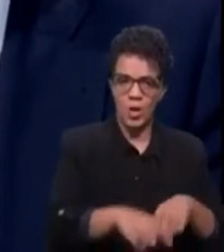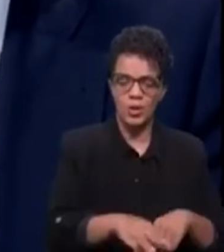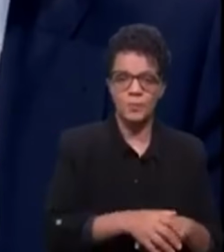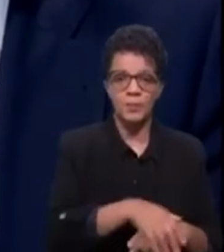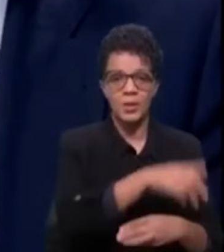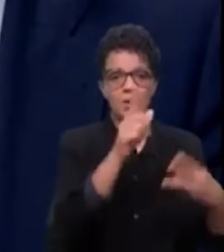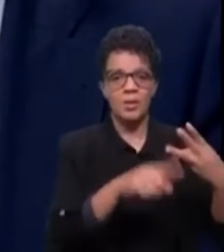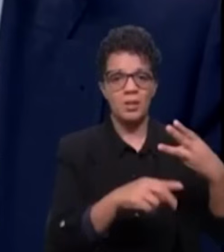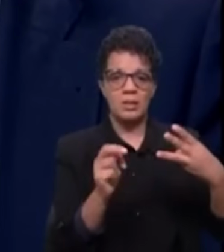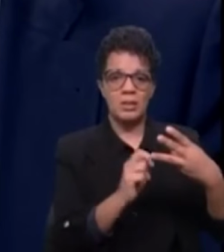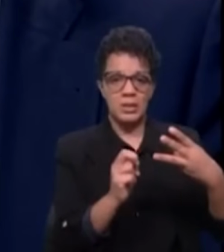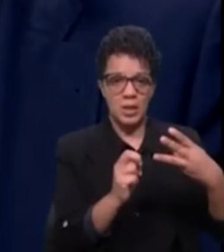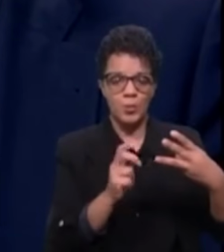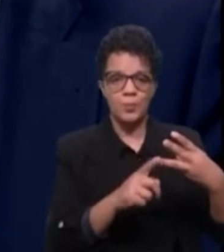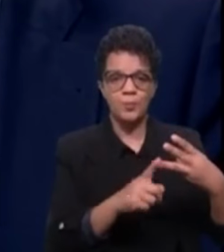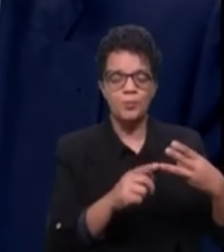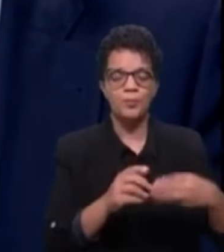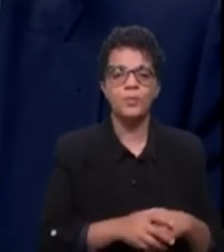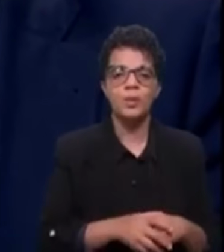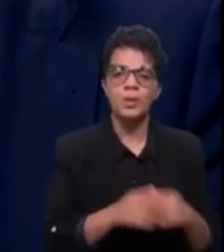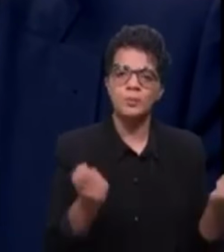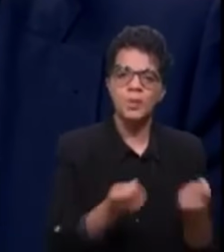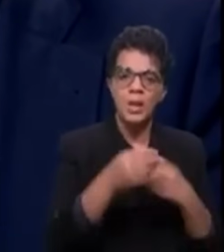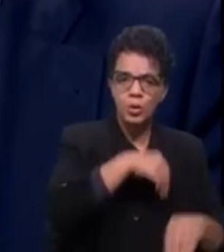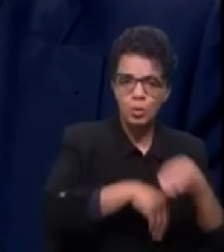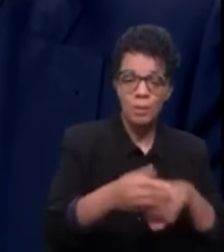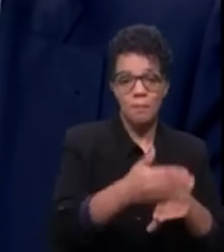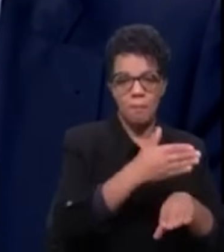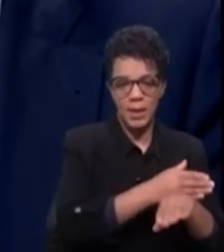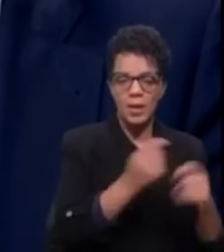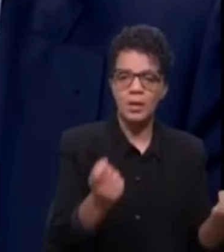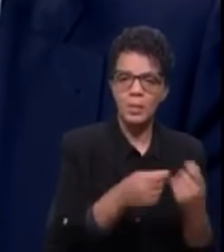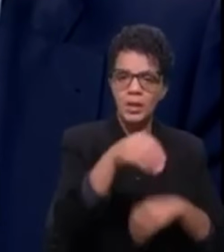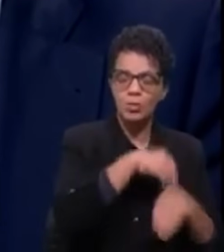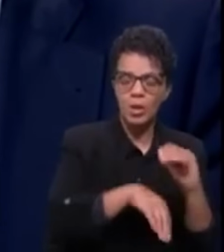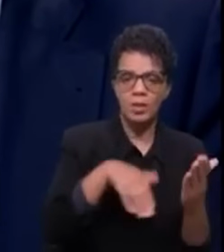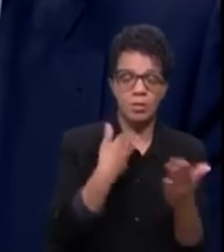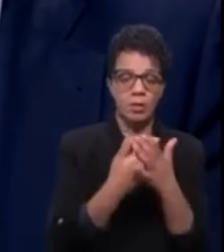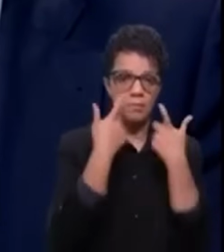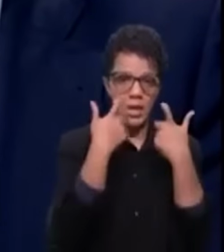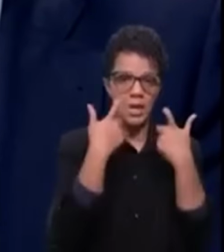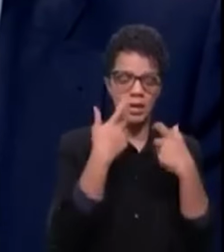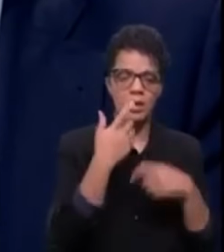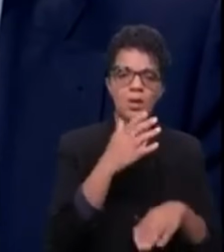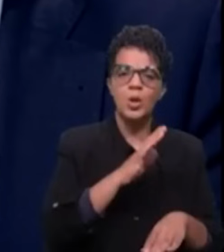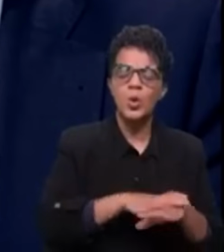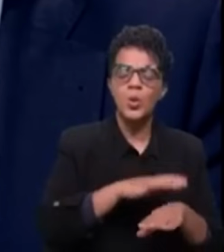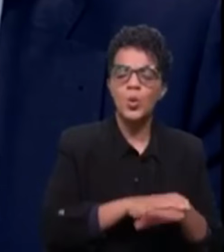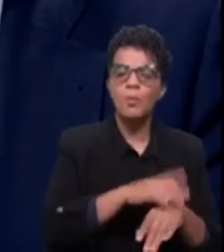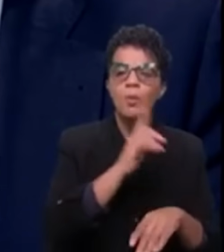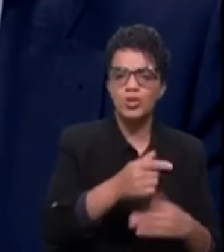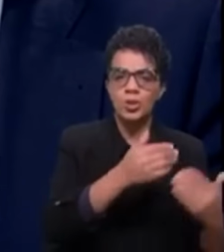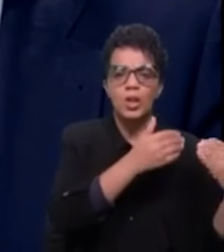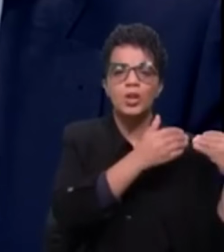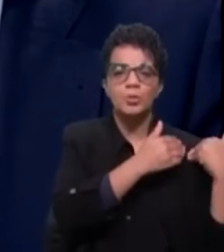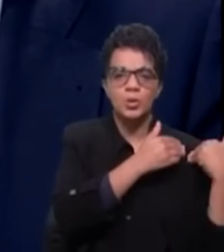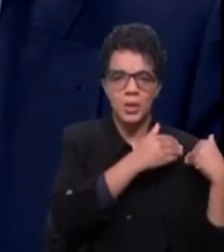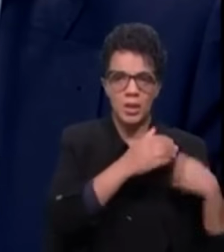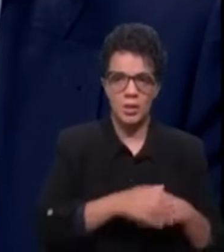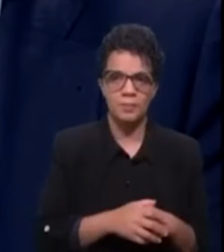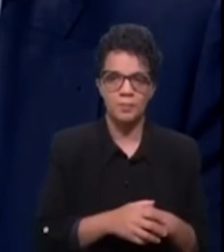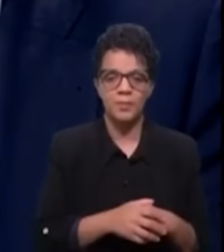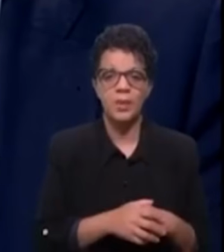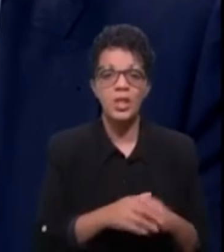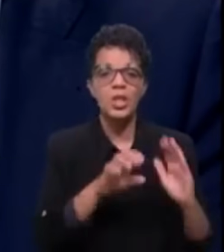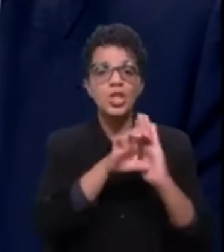terceiro lugar a campanha eleitoral tem sido ou esta pré-campanha eleitoral muito M ilu dativa por uma razão de responsabilidade o